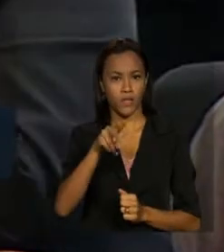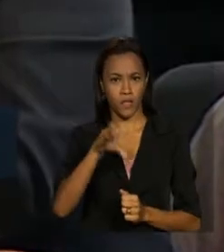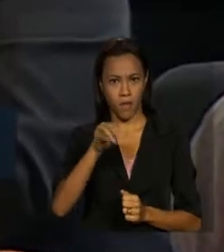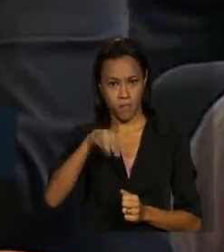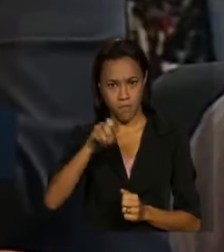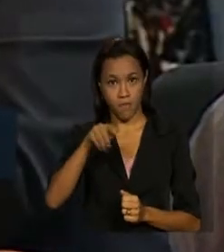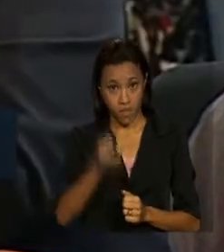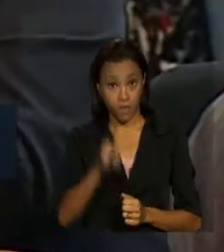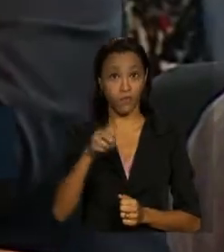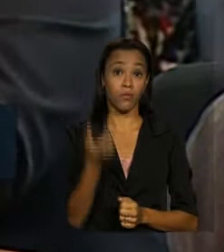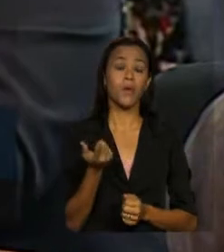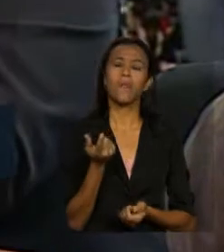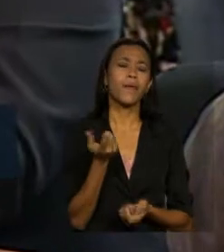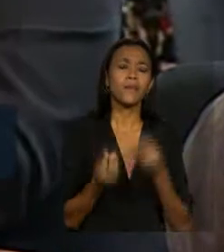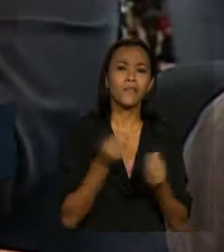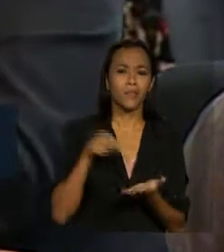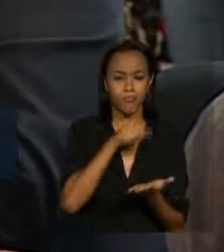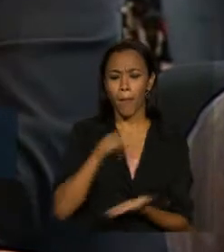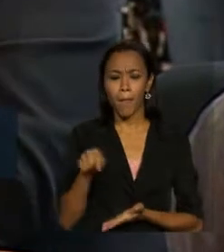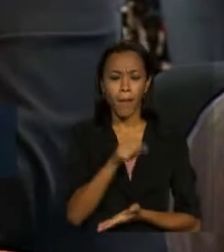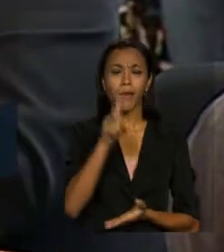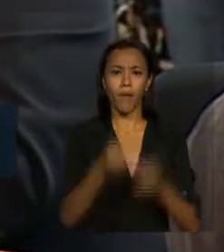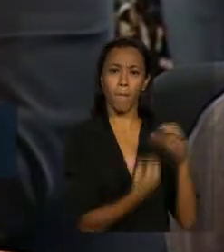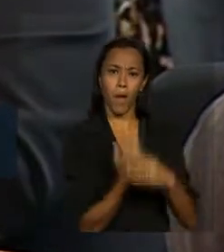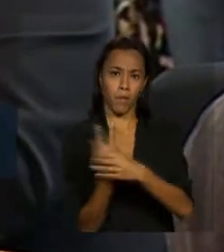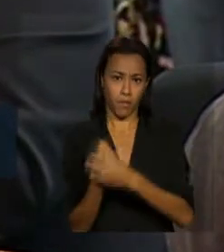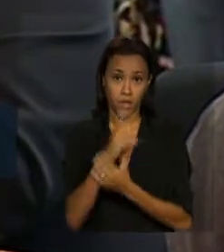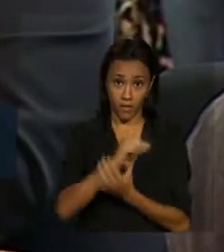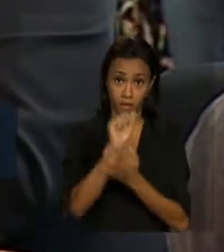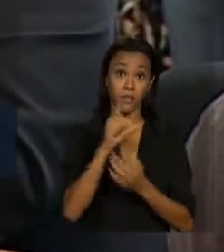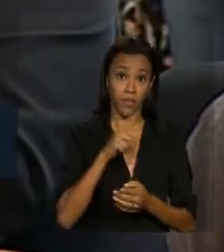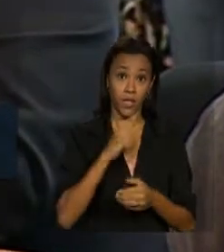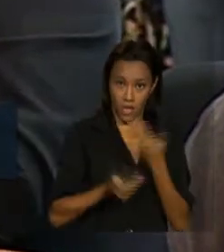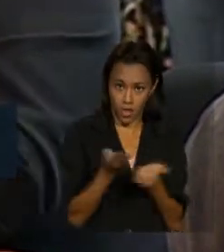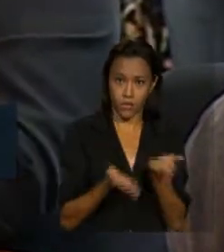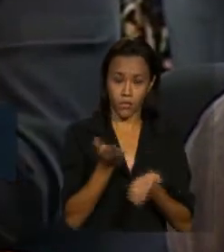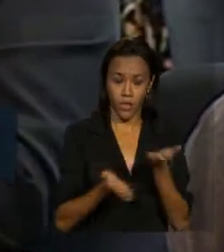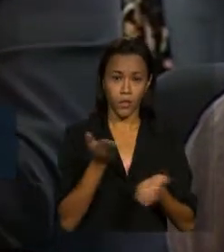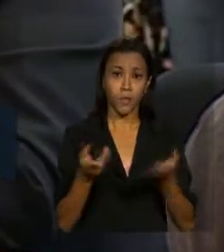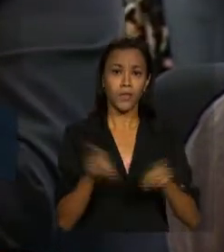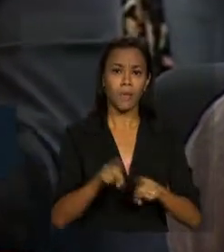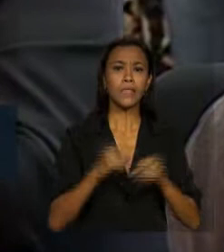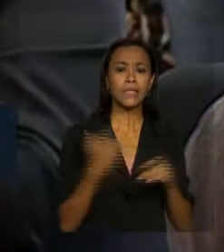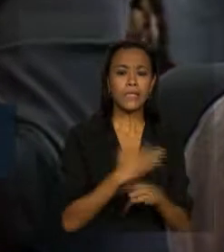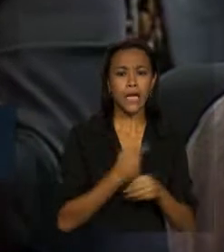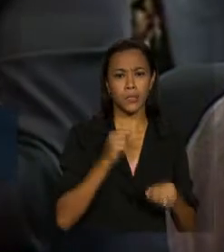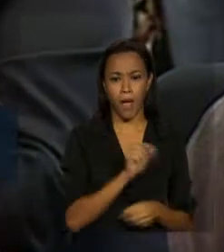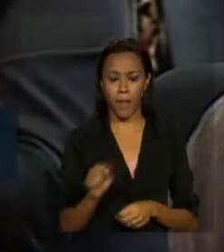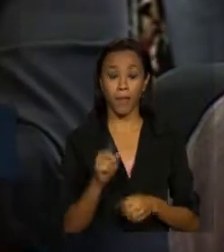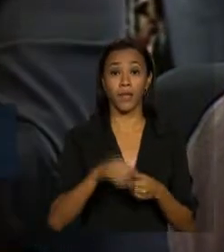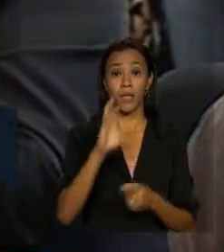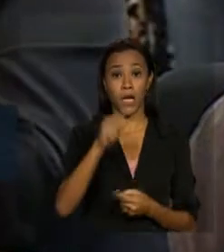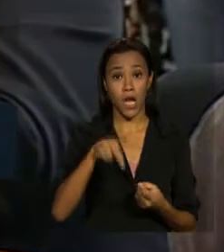para essas unidades onde vai ser prestado esse atendimento. As cidades que aderiram são